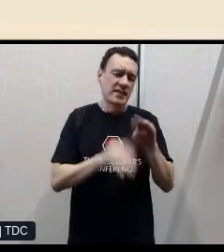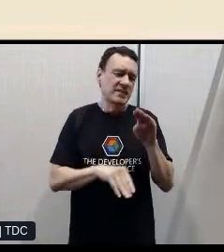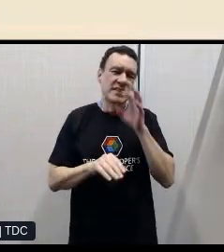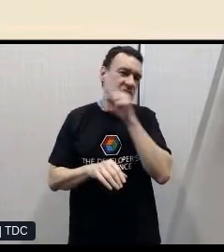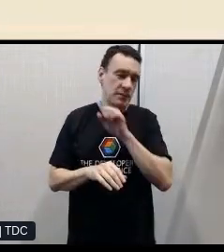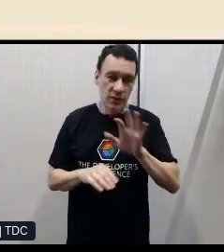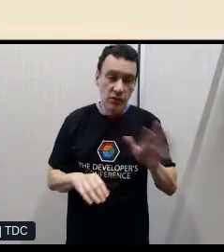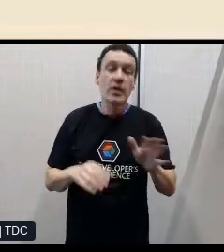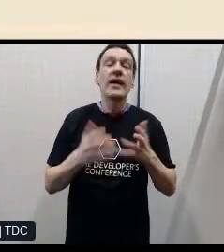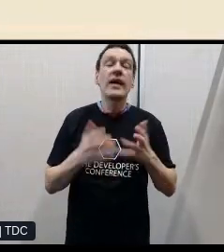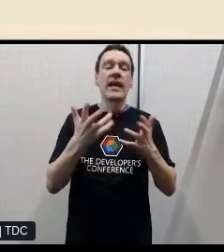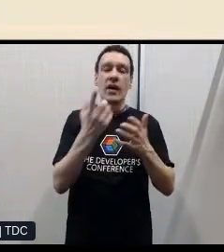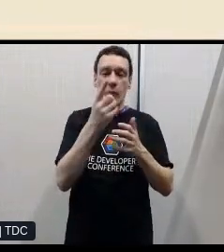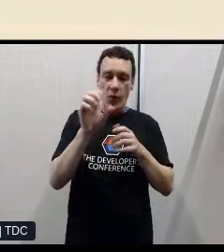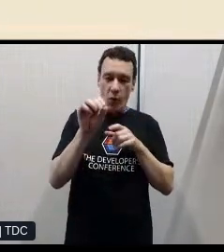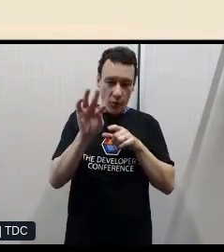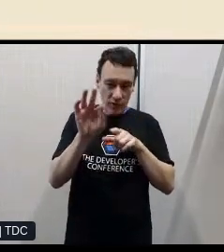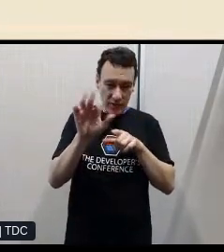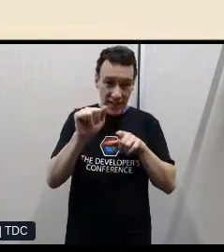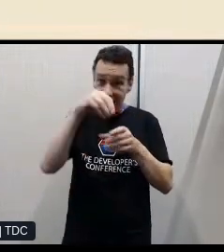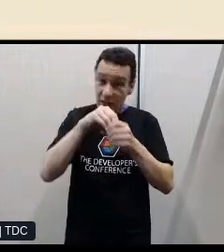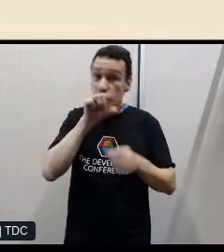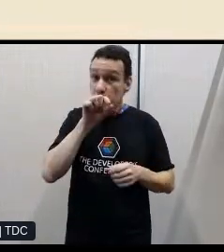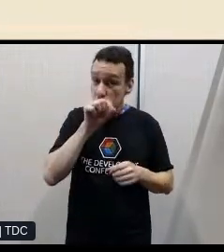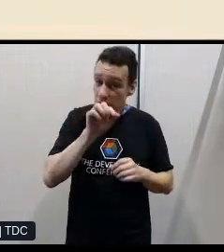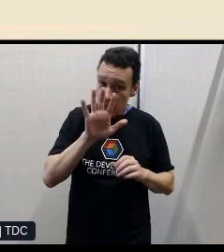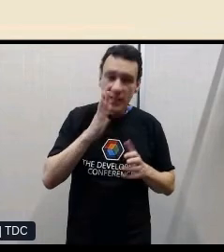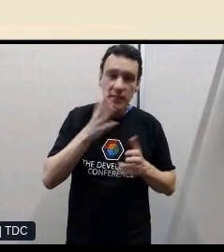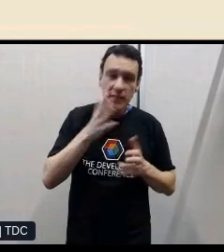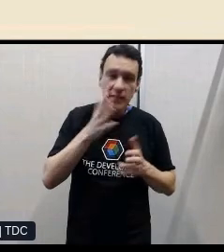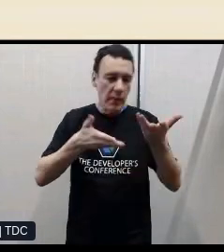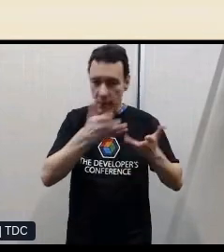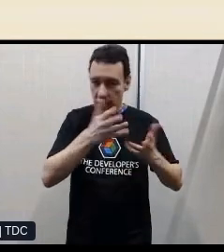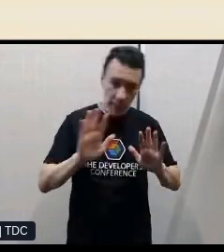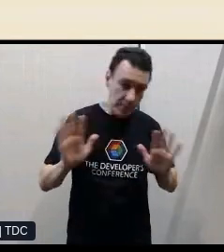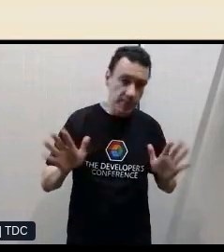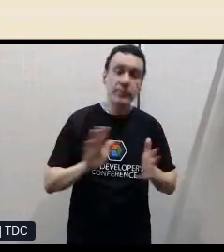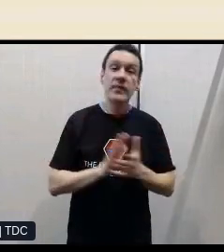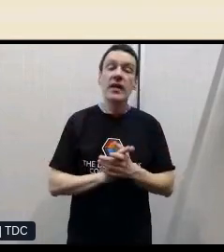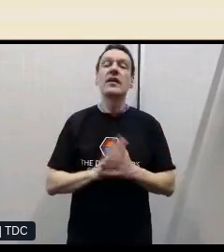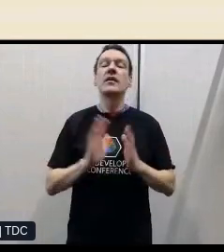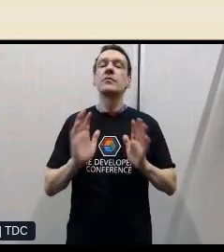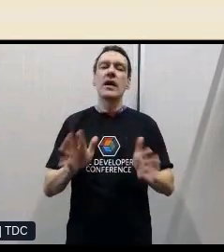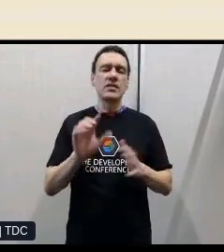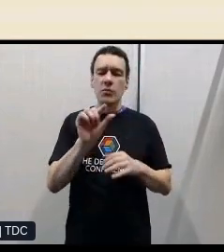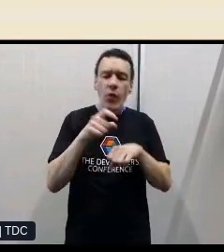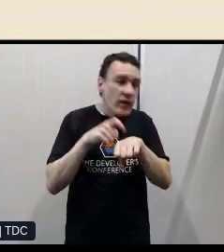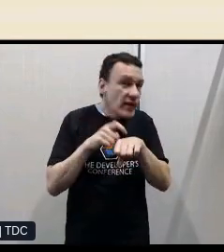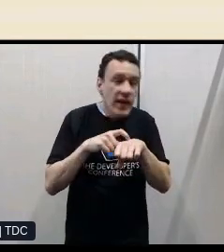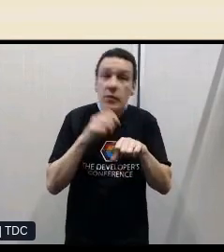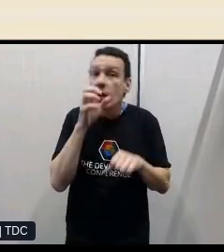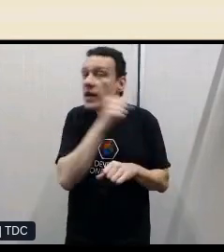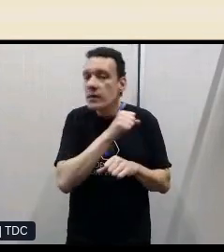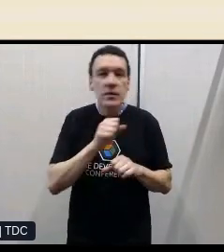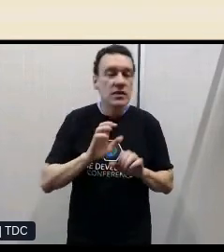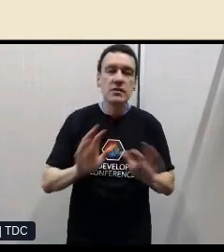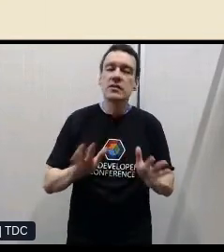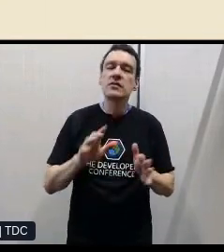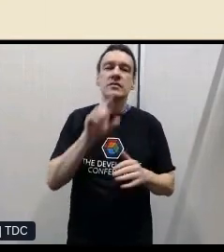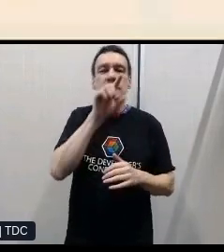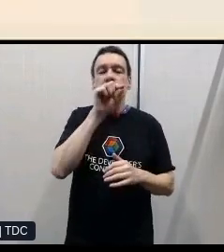no Twitter para interagir com os usuários, e em questão de pouco tempo, esse Twitter já deixou de passar